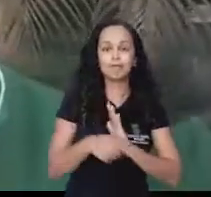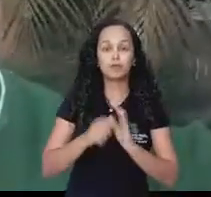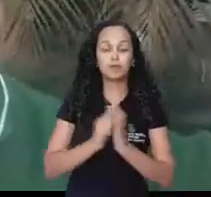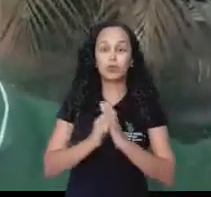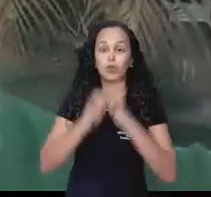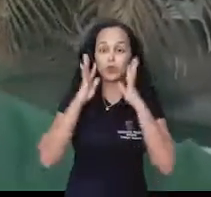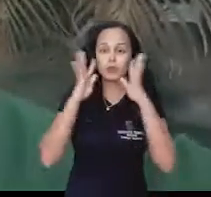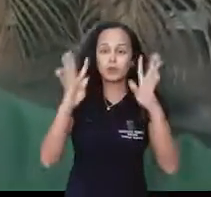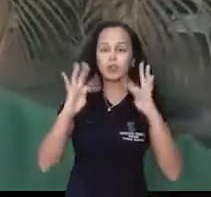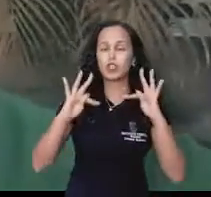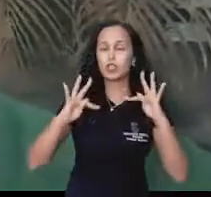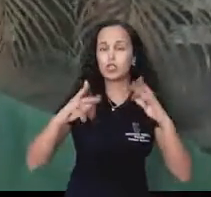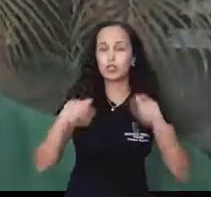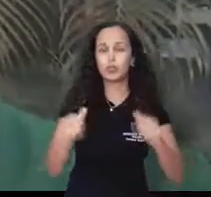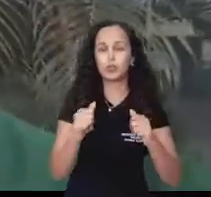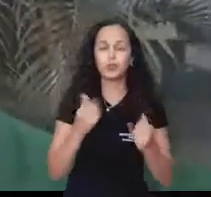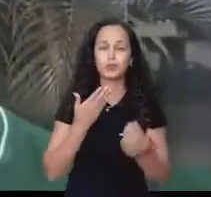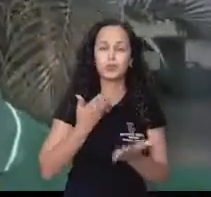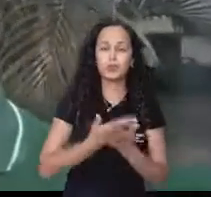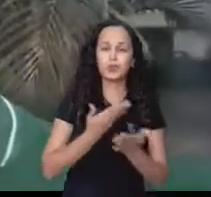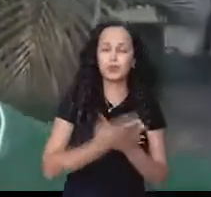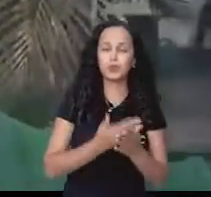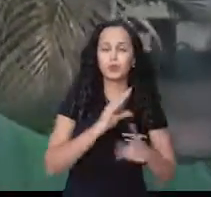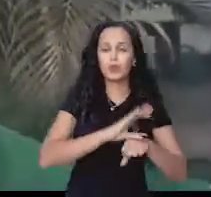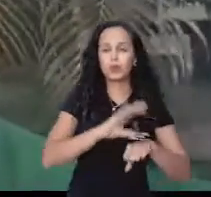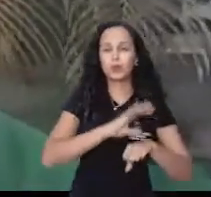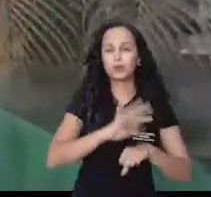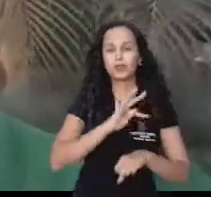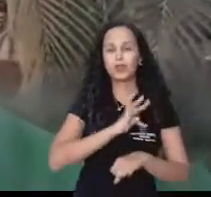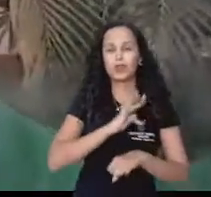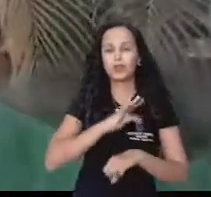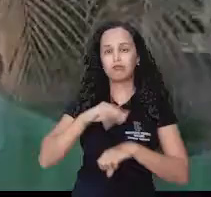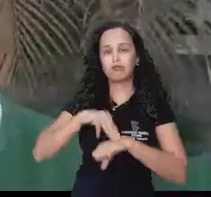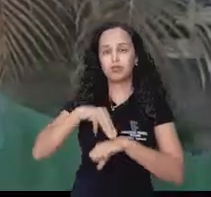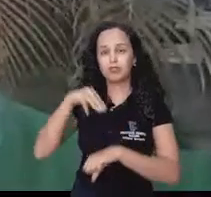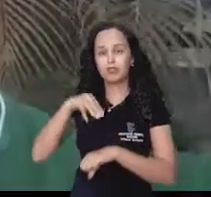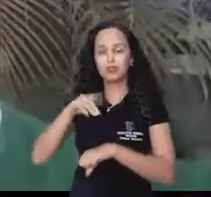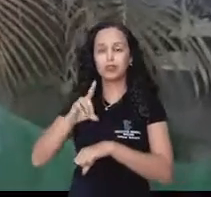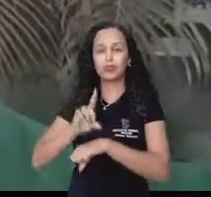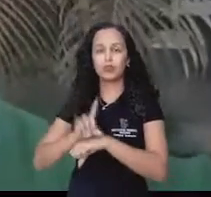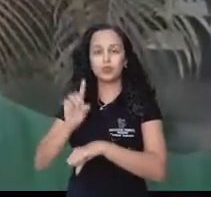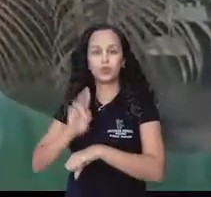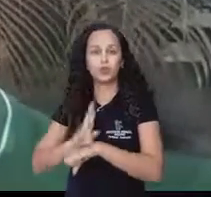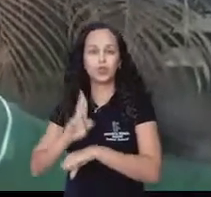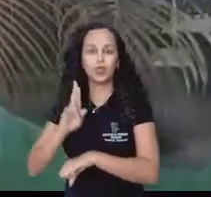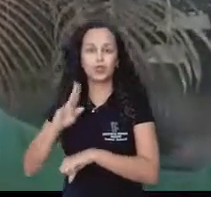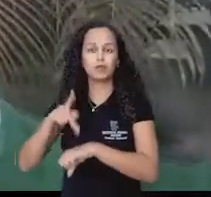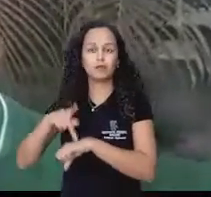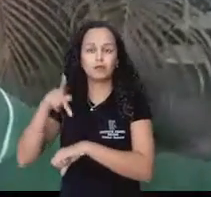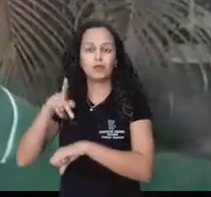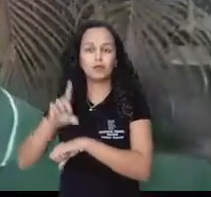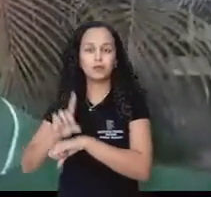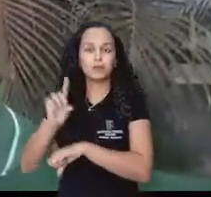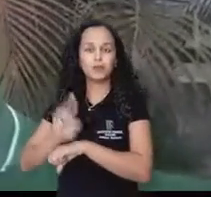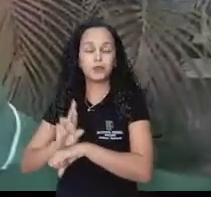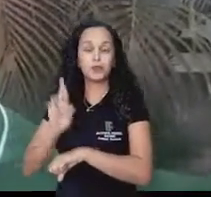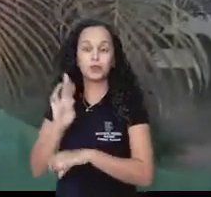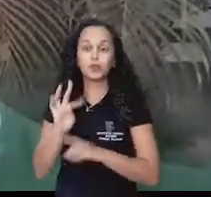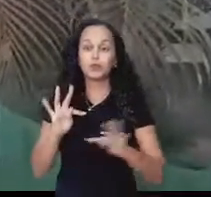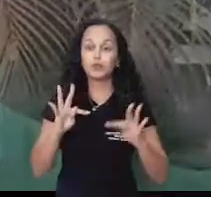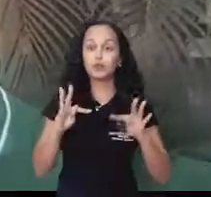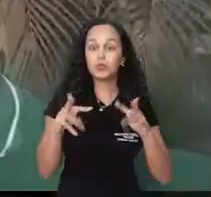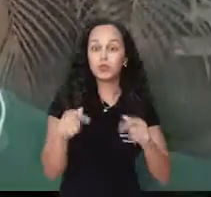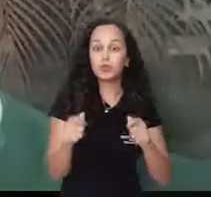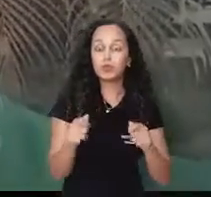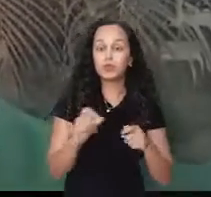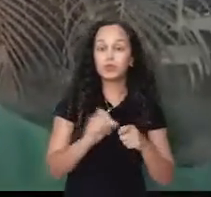meus estudos como pesquisador. Observe-se que todos os estudos, desde curso técnico, mestrado, doutorado e os